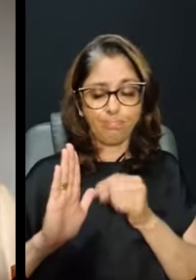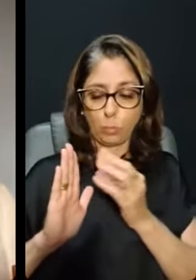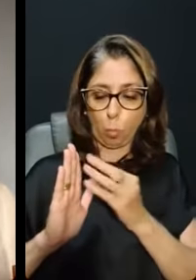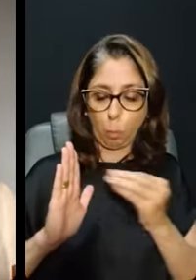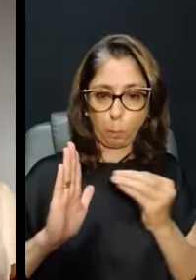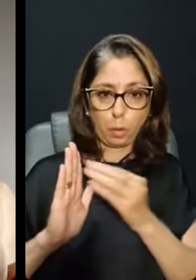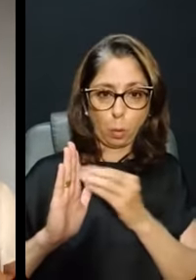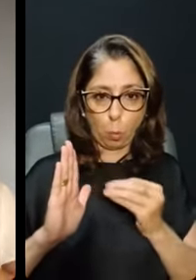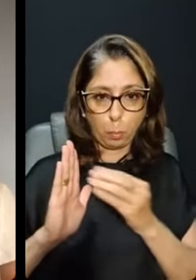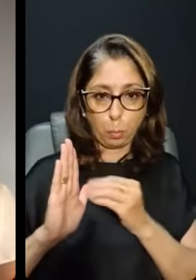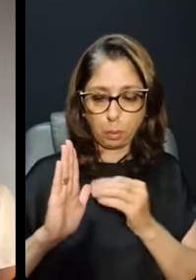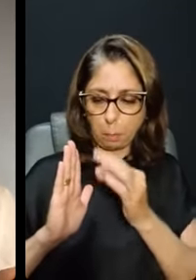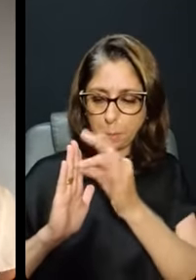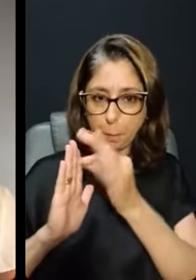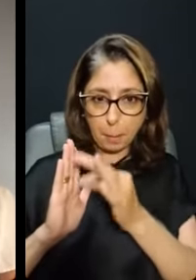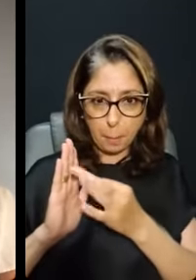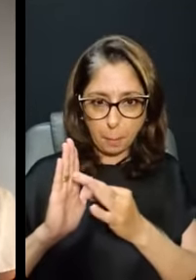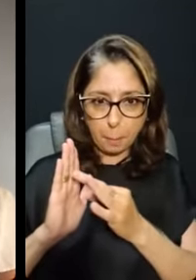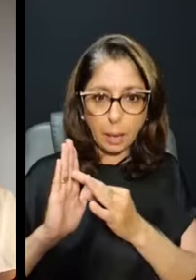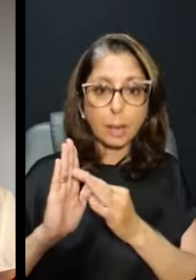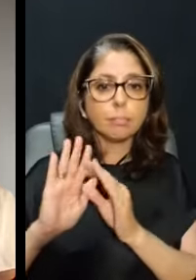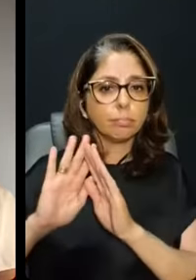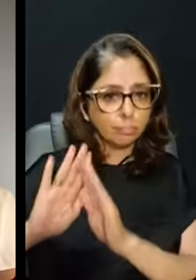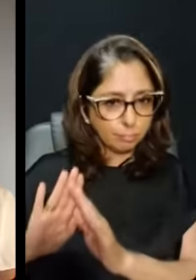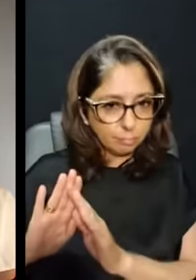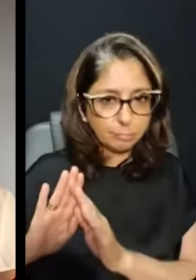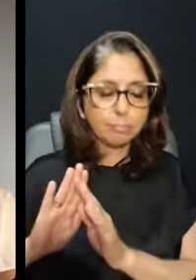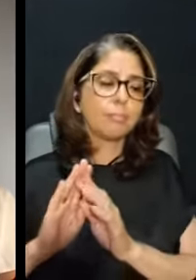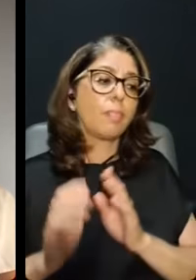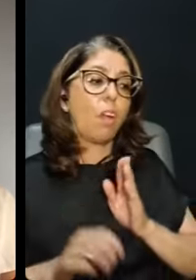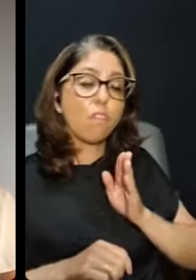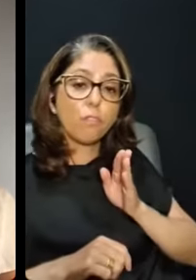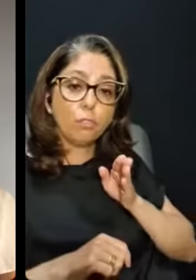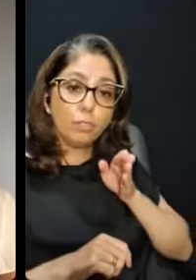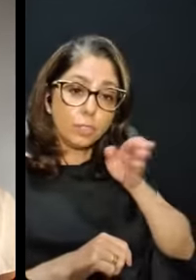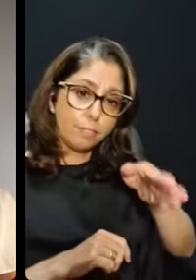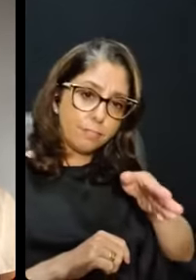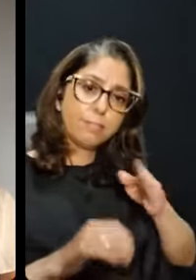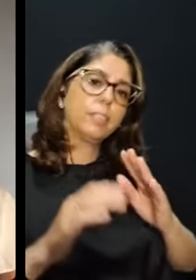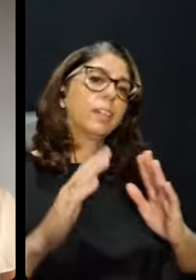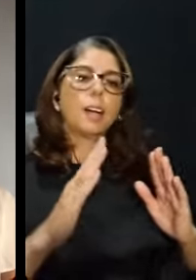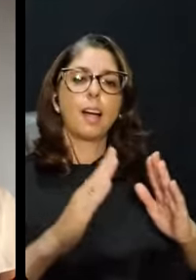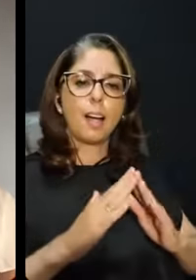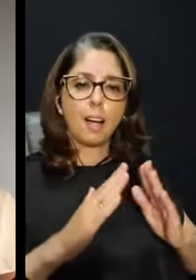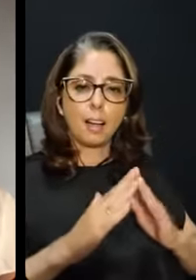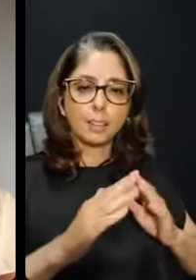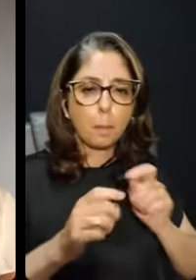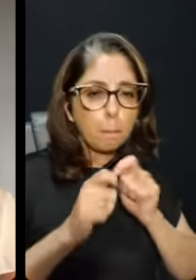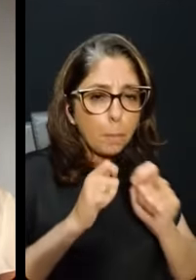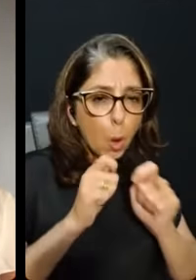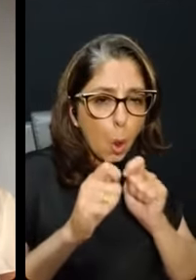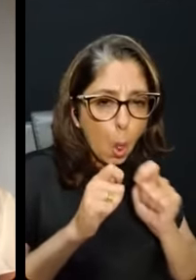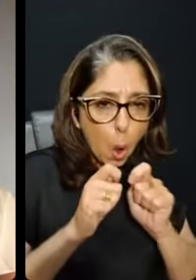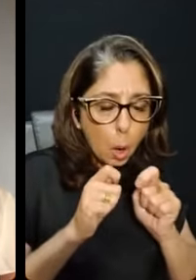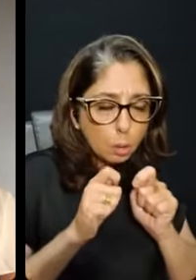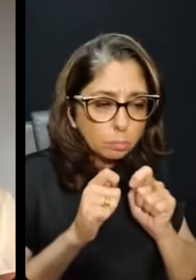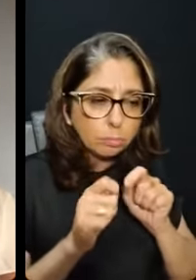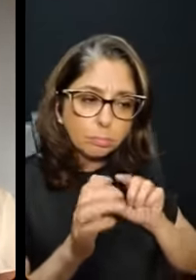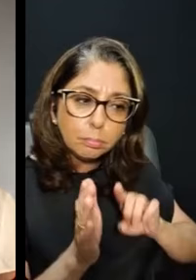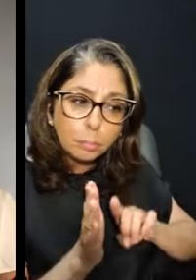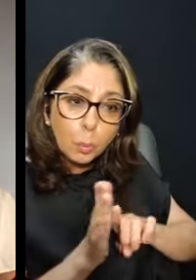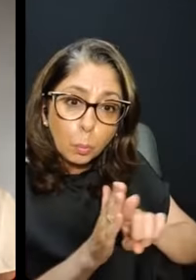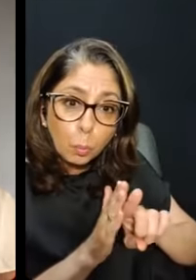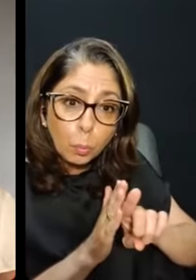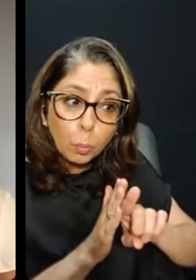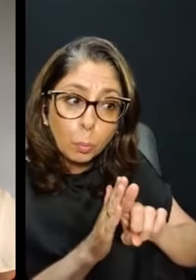contexto familiar, dentro da necessidade daquela pessoa em específico, identificando e sabendo que cada pessoa é uma pessoa